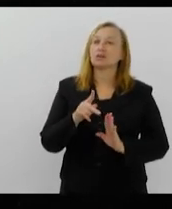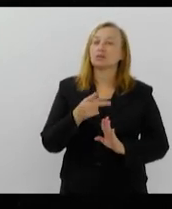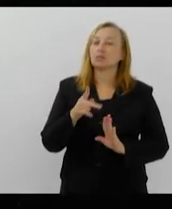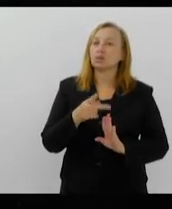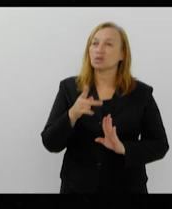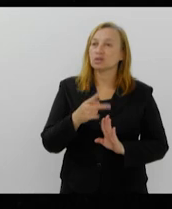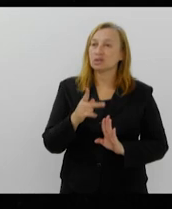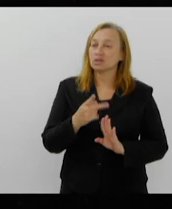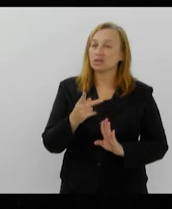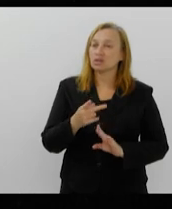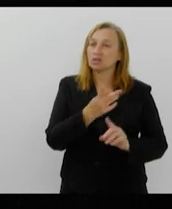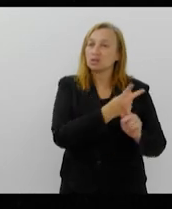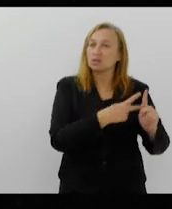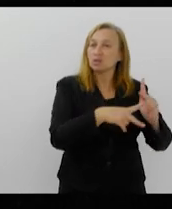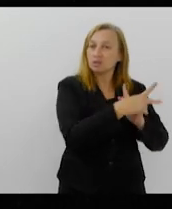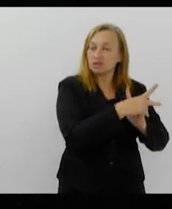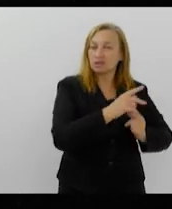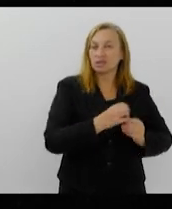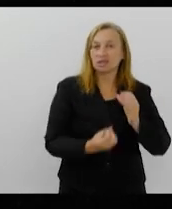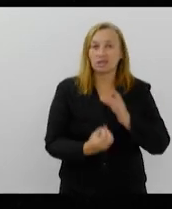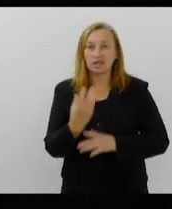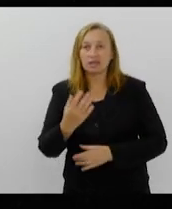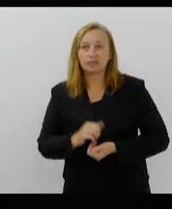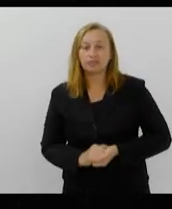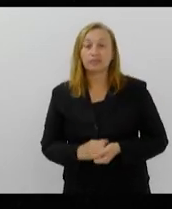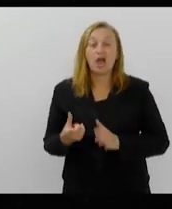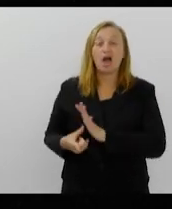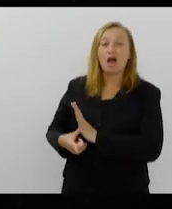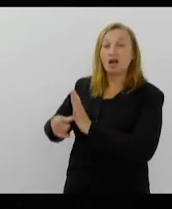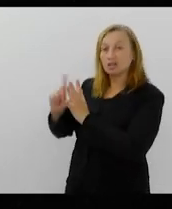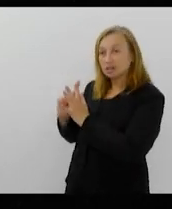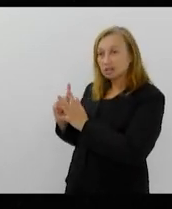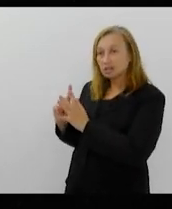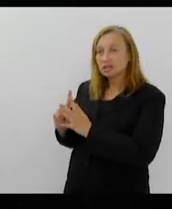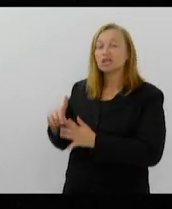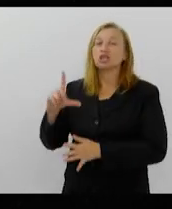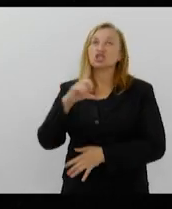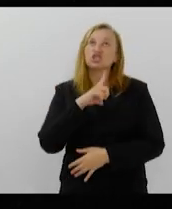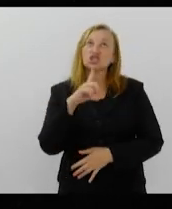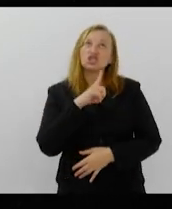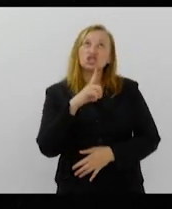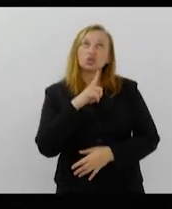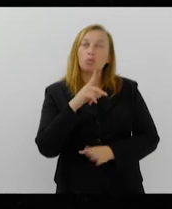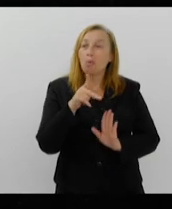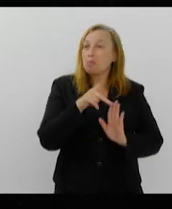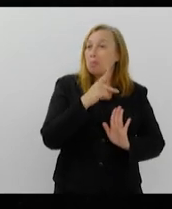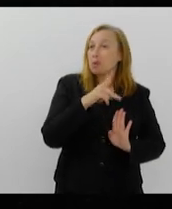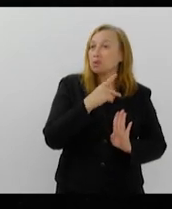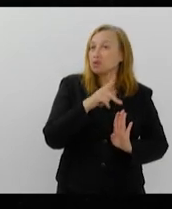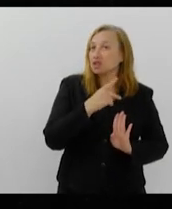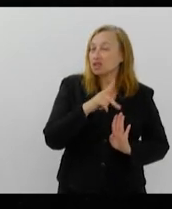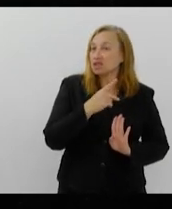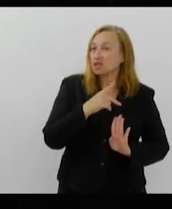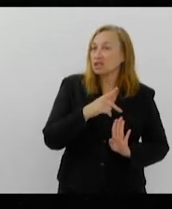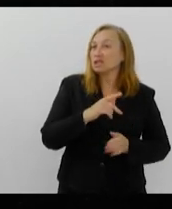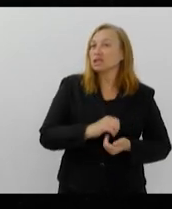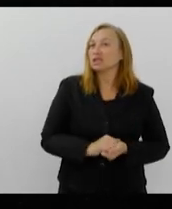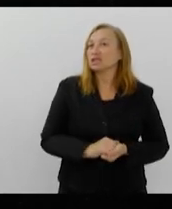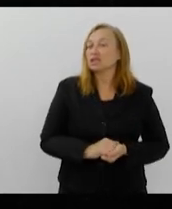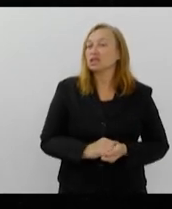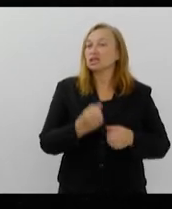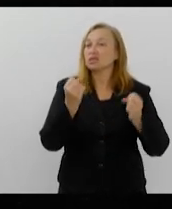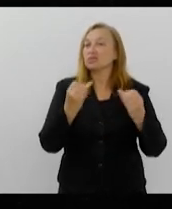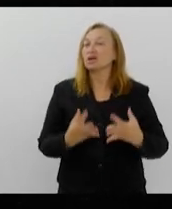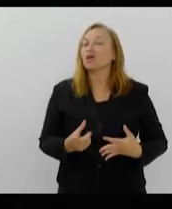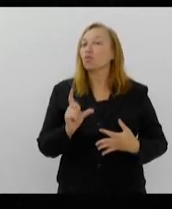feitas pelo Rio Previdência. E, anteriormente, nós tínhamos uma portaria que determinava